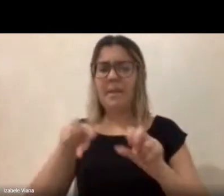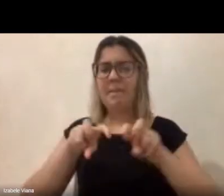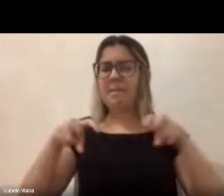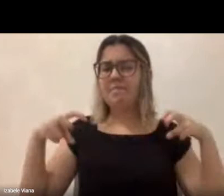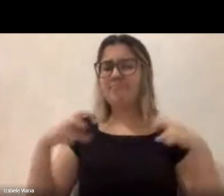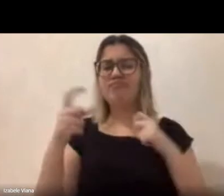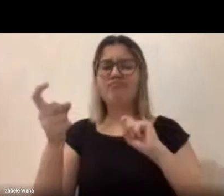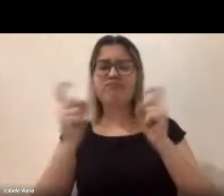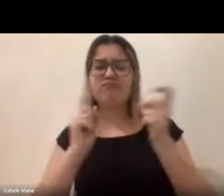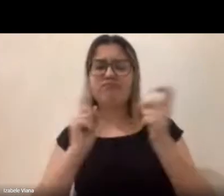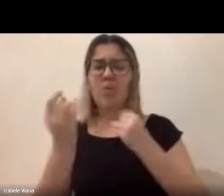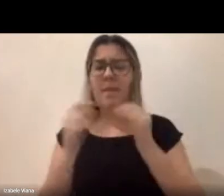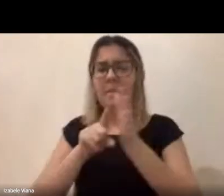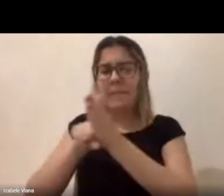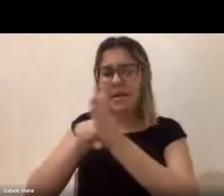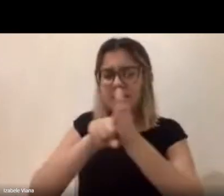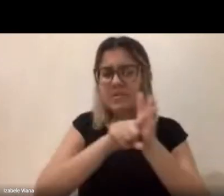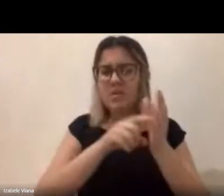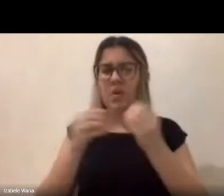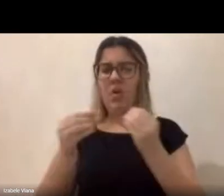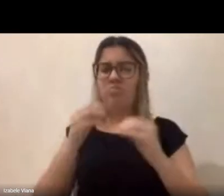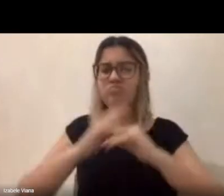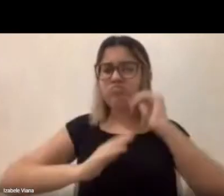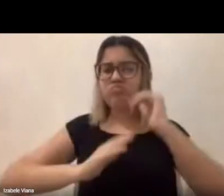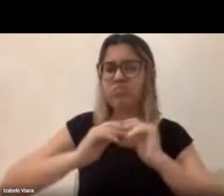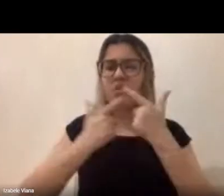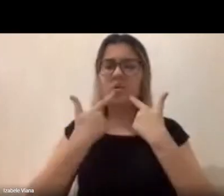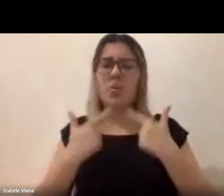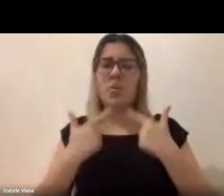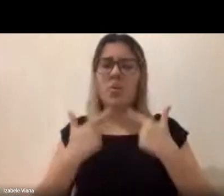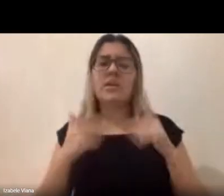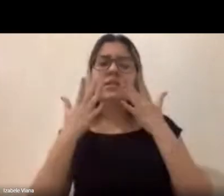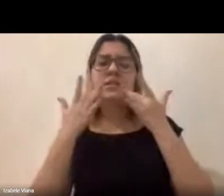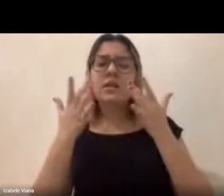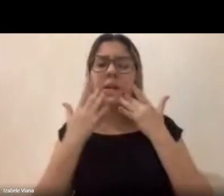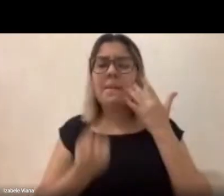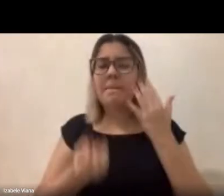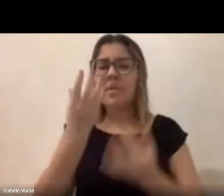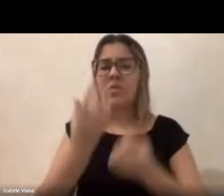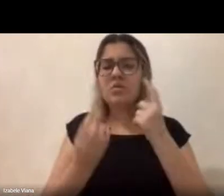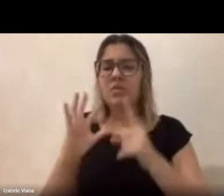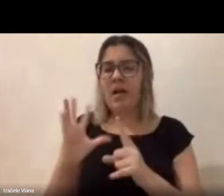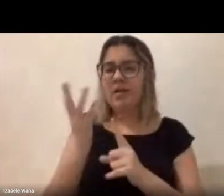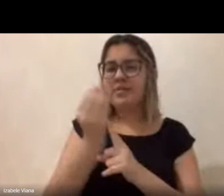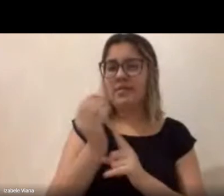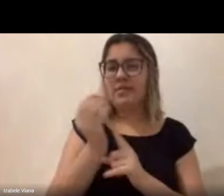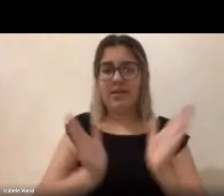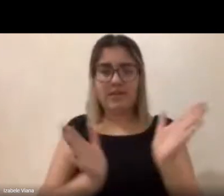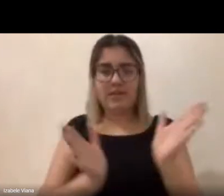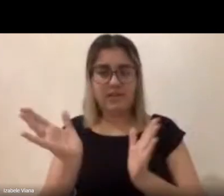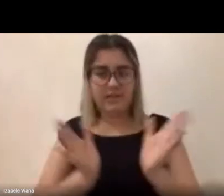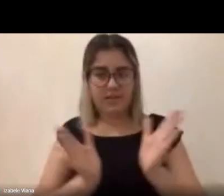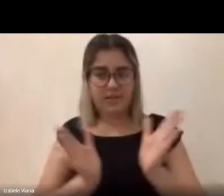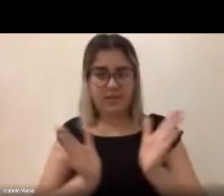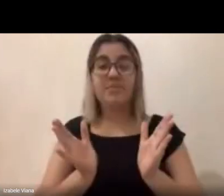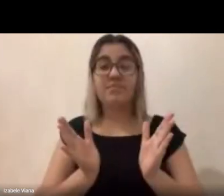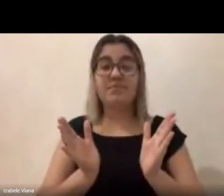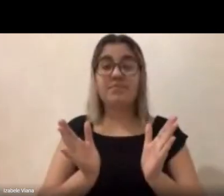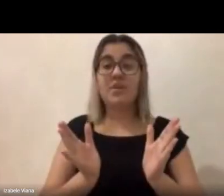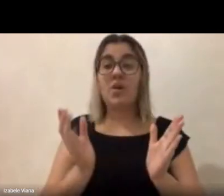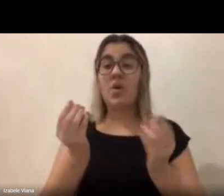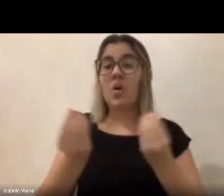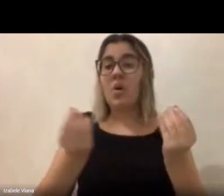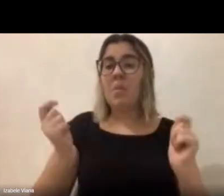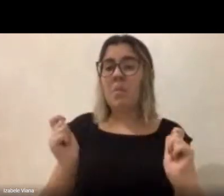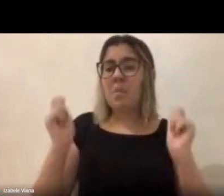linguagem cênica e de uma produção artística acessível, a partir das possibilidades estéticas e dramatúrgicas